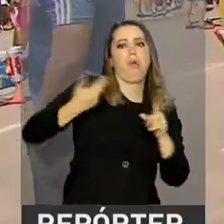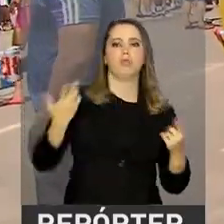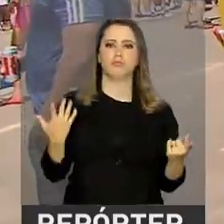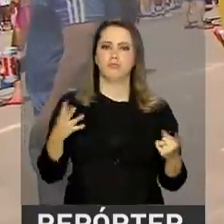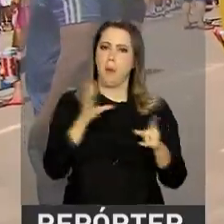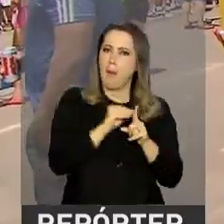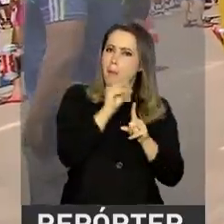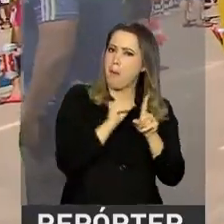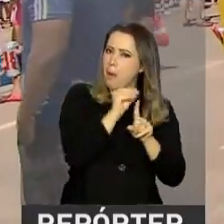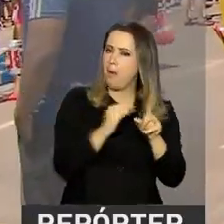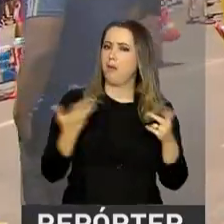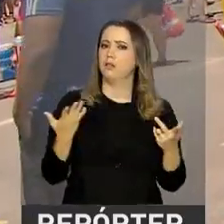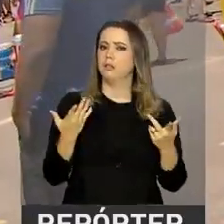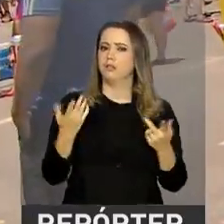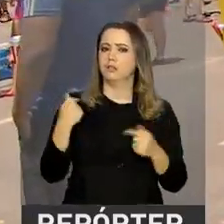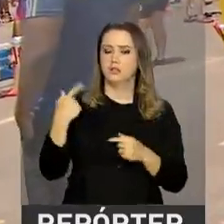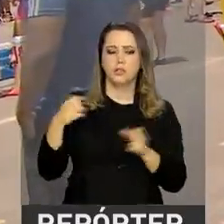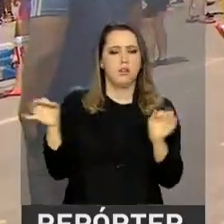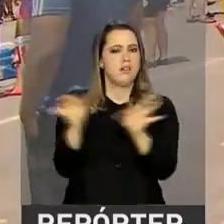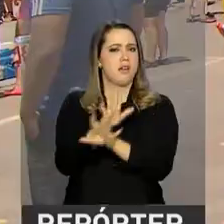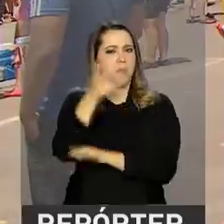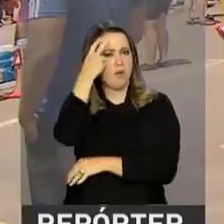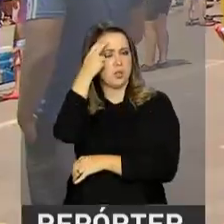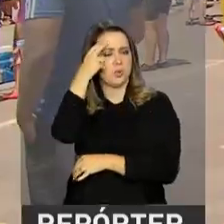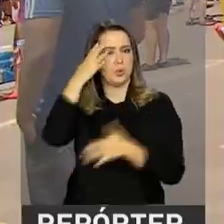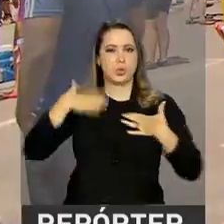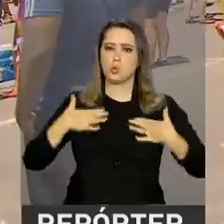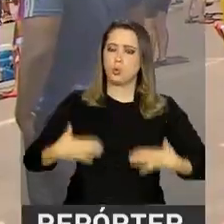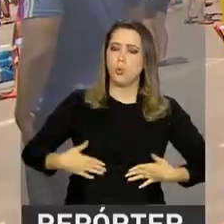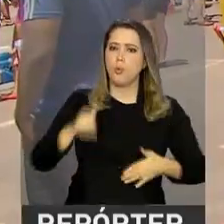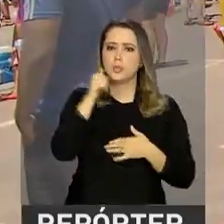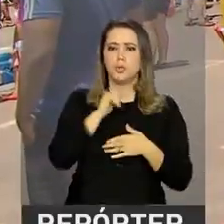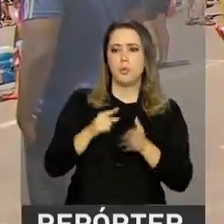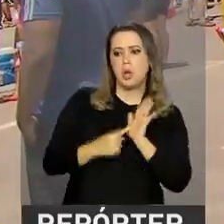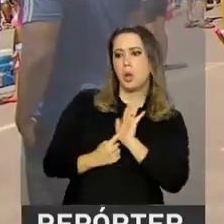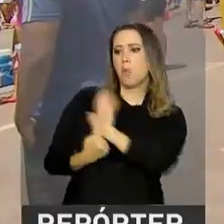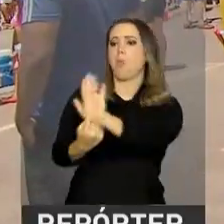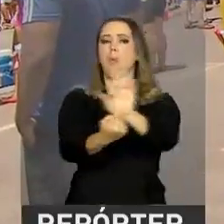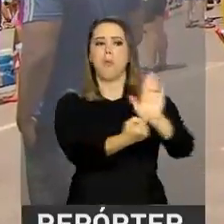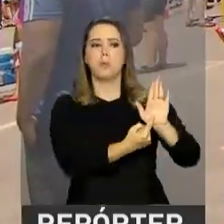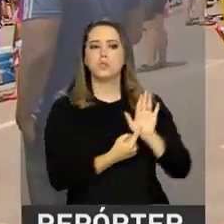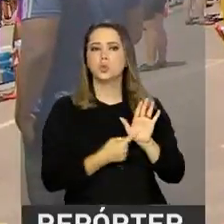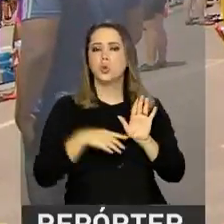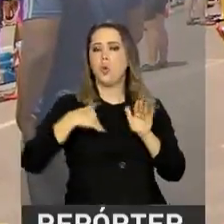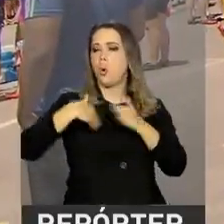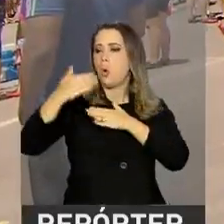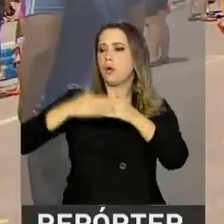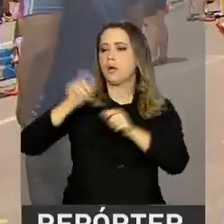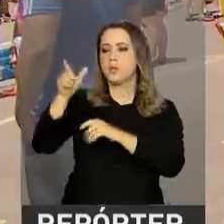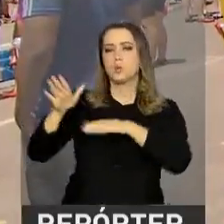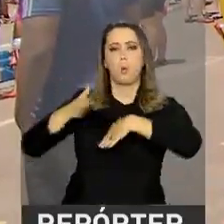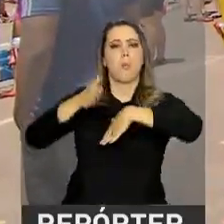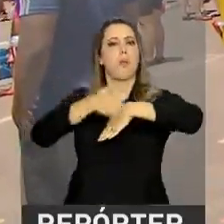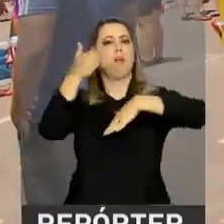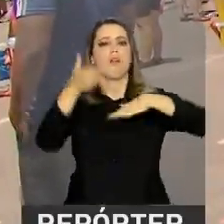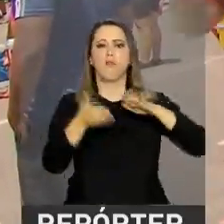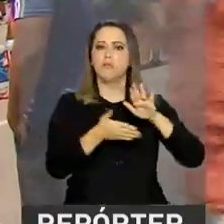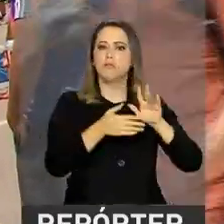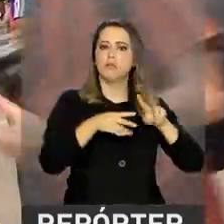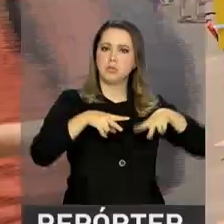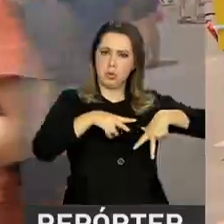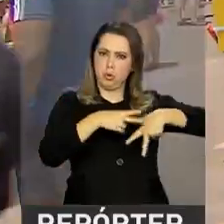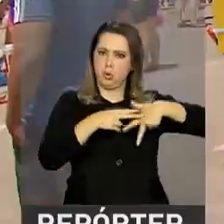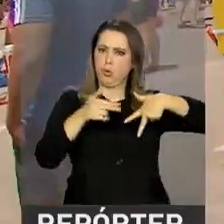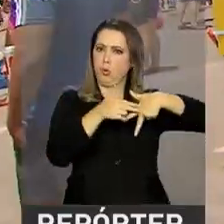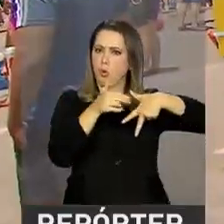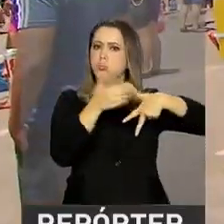precisa acabar com essa cultura de que o corpo da mulher está exposto na rua para qualquer um chegar e passar a mão, entendeu? Acho que é importante